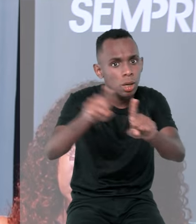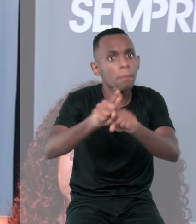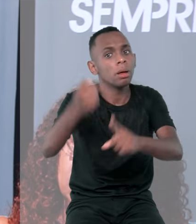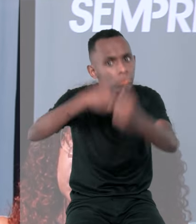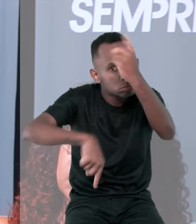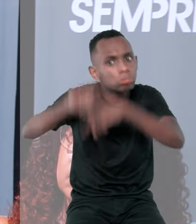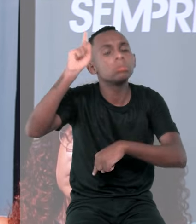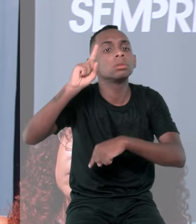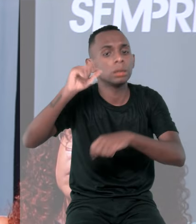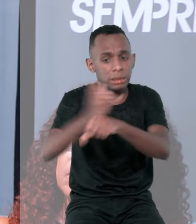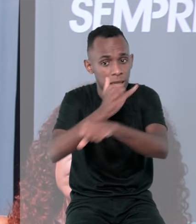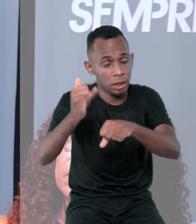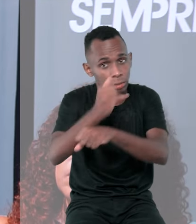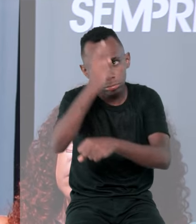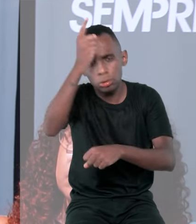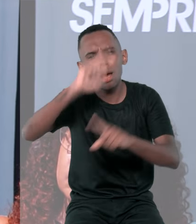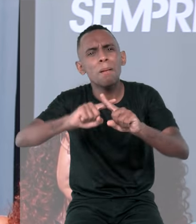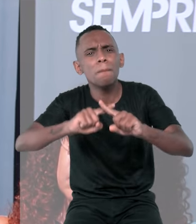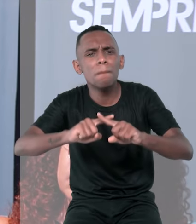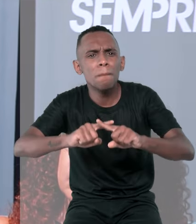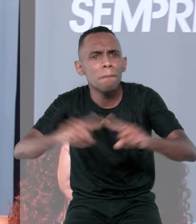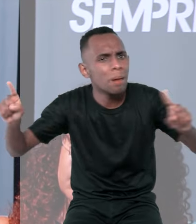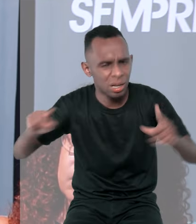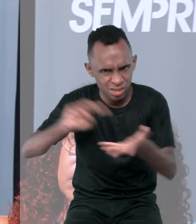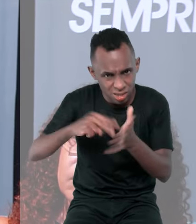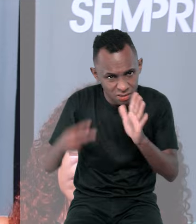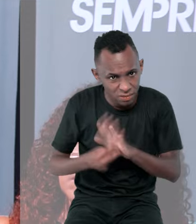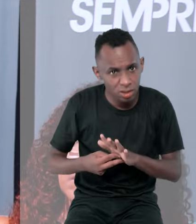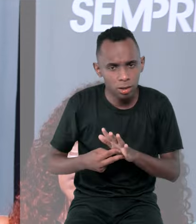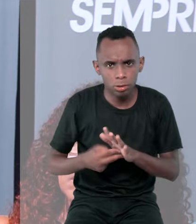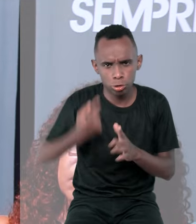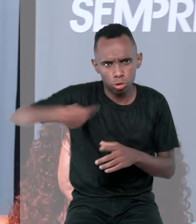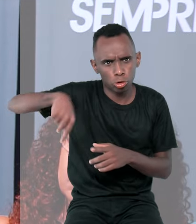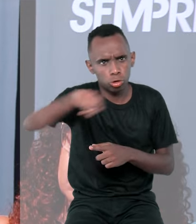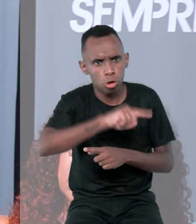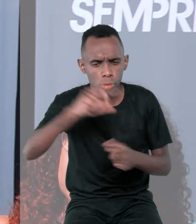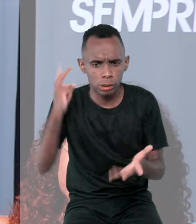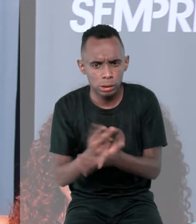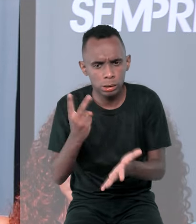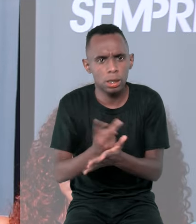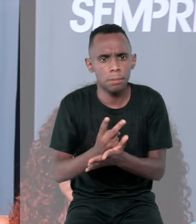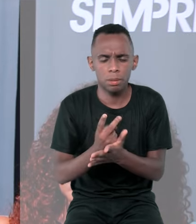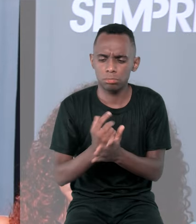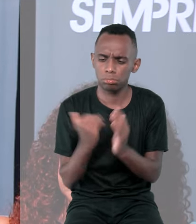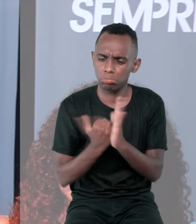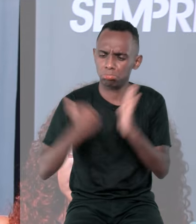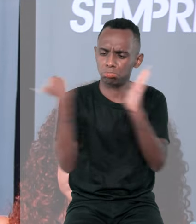inventar estratégias. Mas isso não significa que sejamos sempre